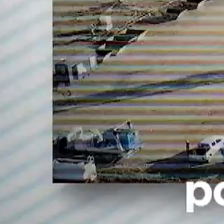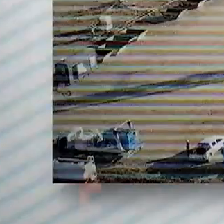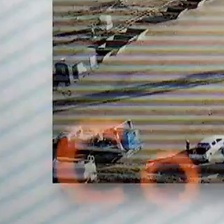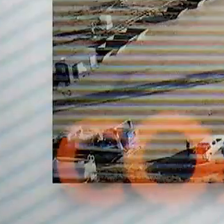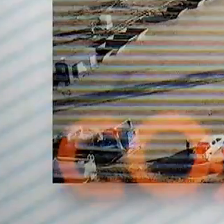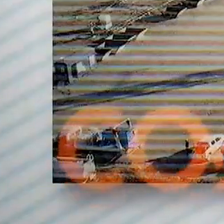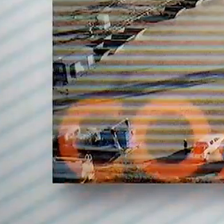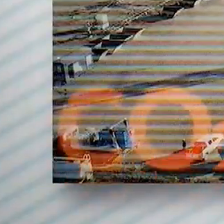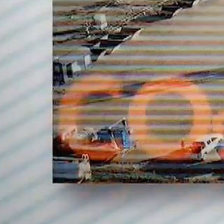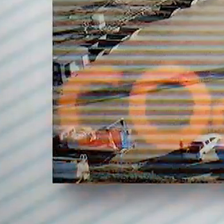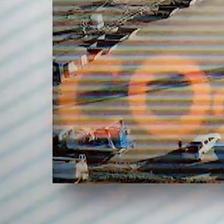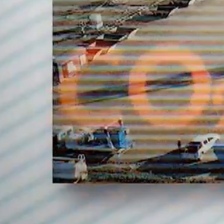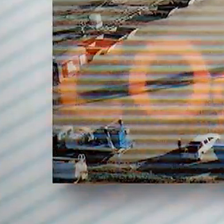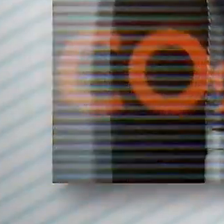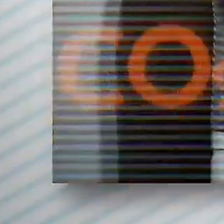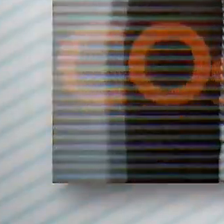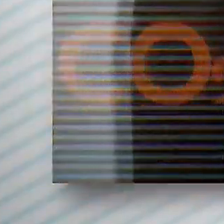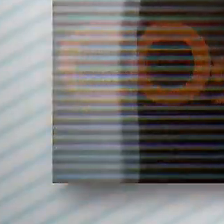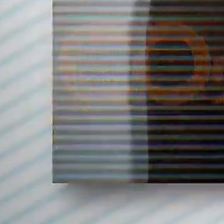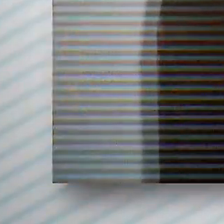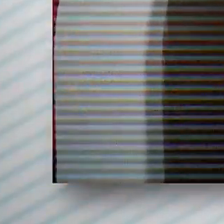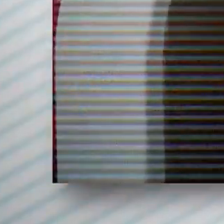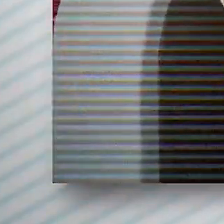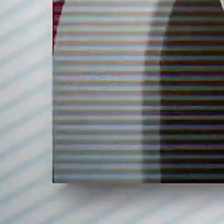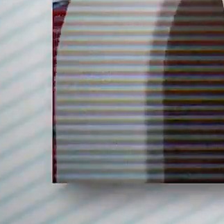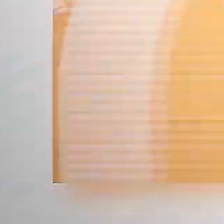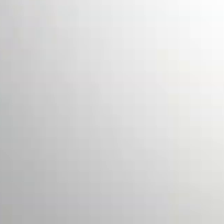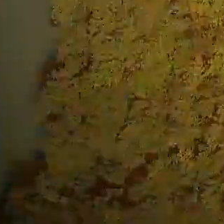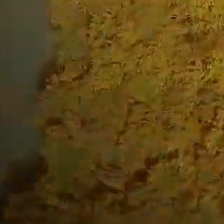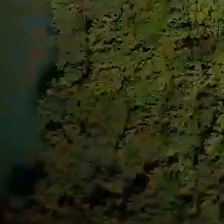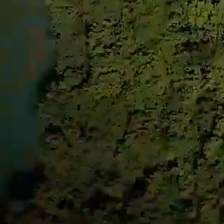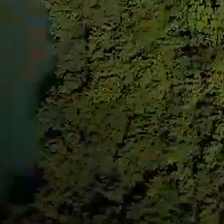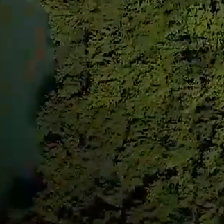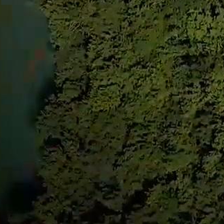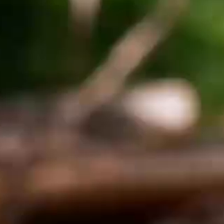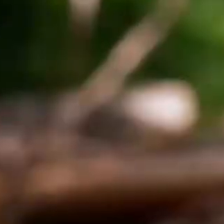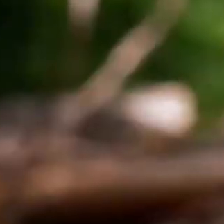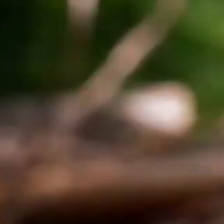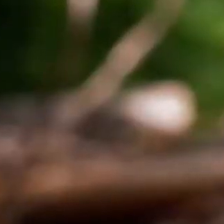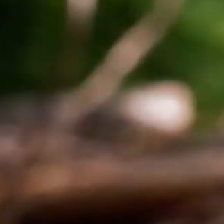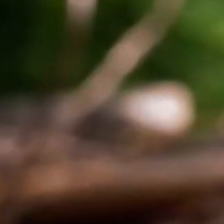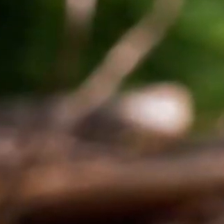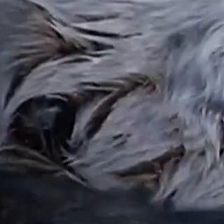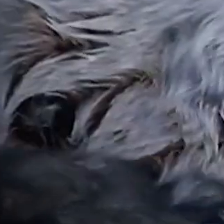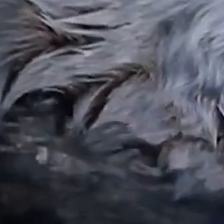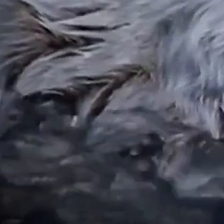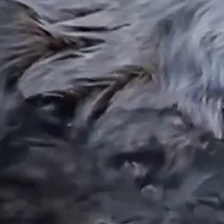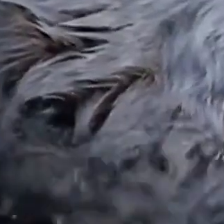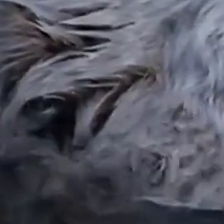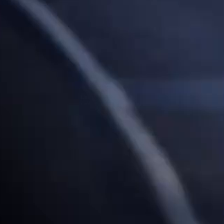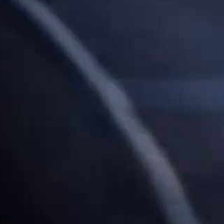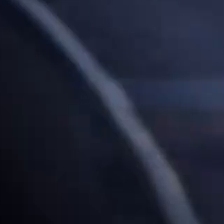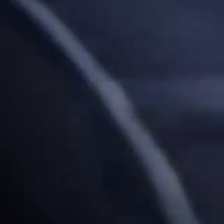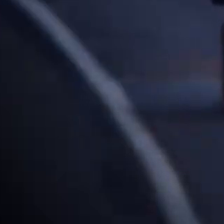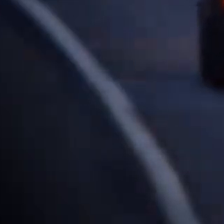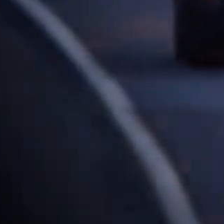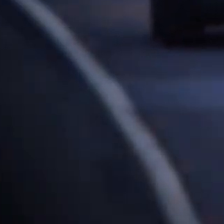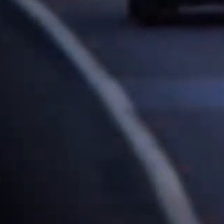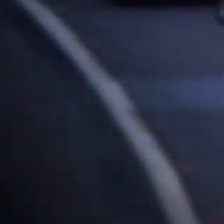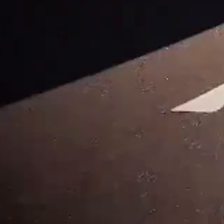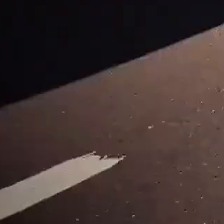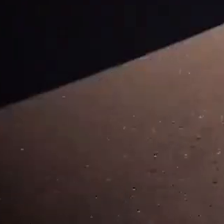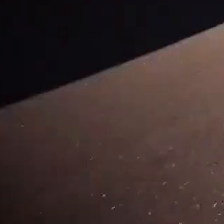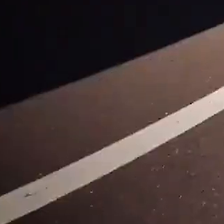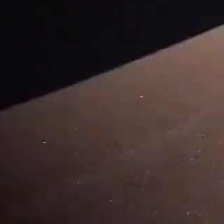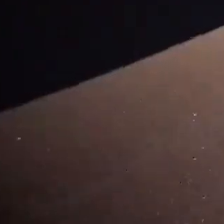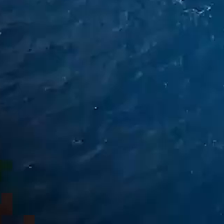emite CO2, uma das principais causas do efeito estufa no planeta. O meio ambiente e a nossa saúde agradecem. No